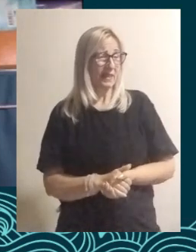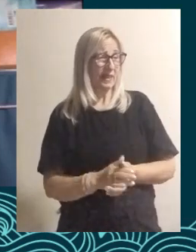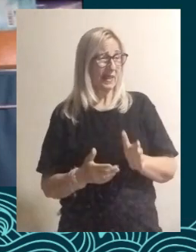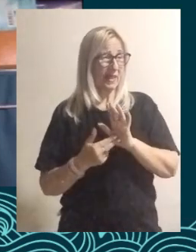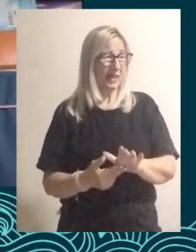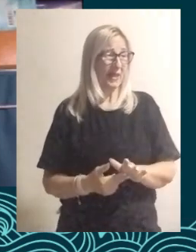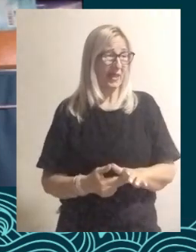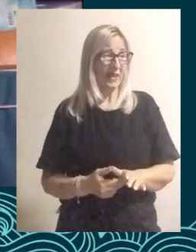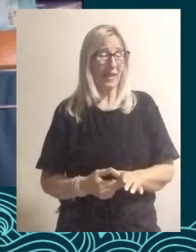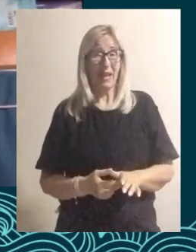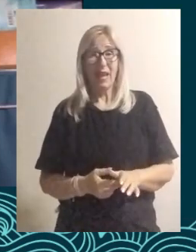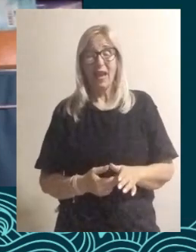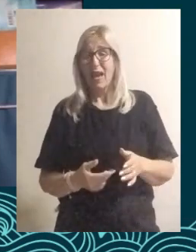estágios,